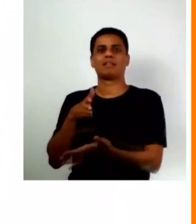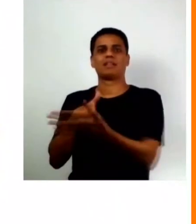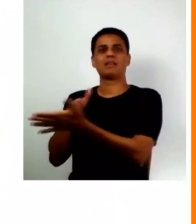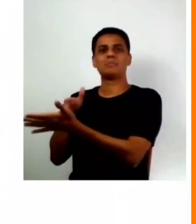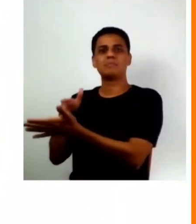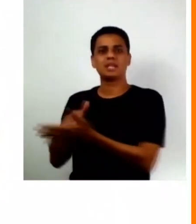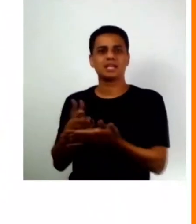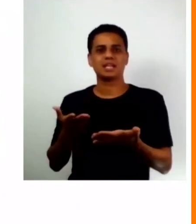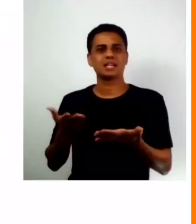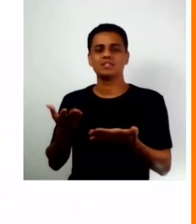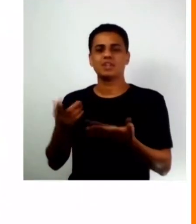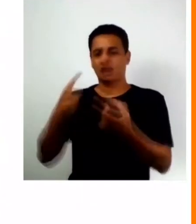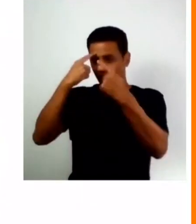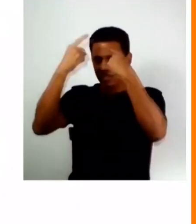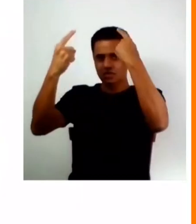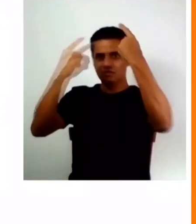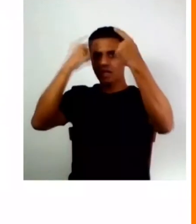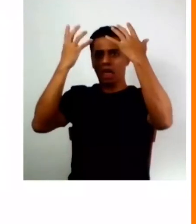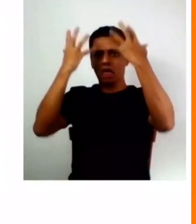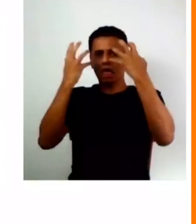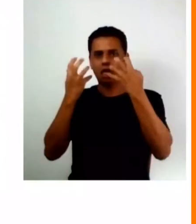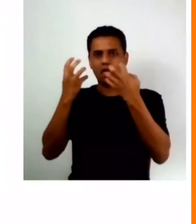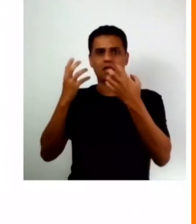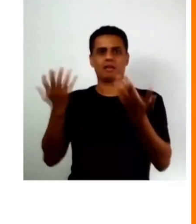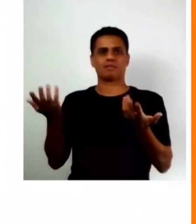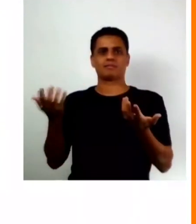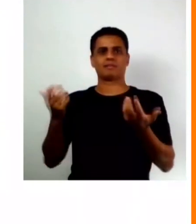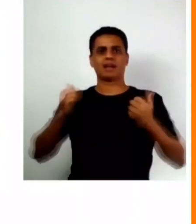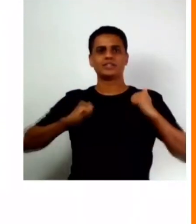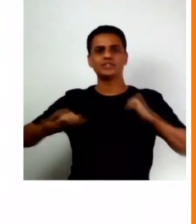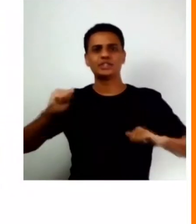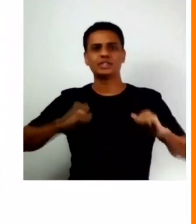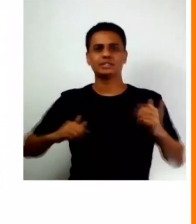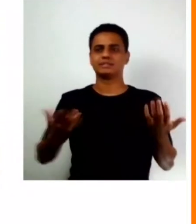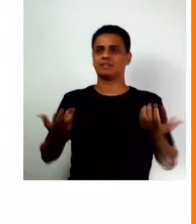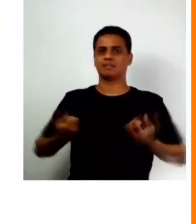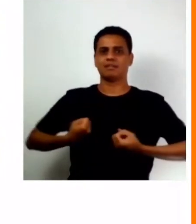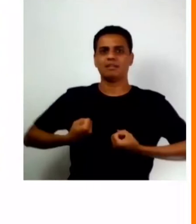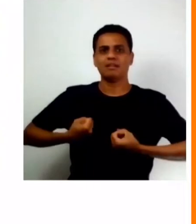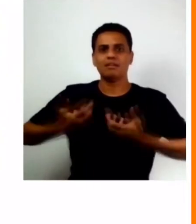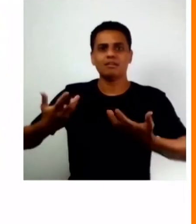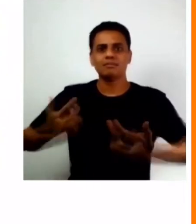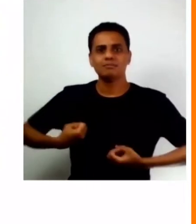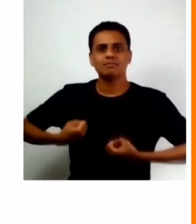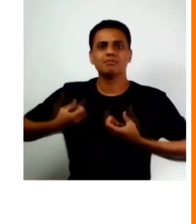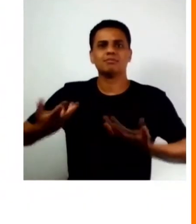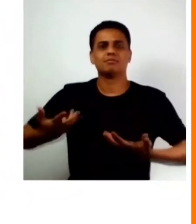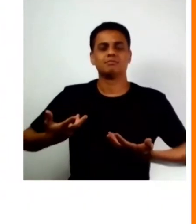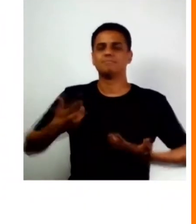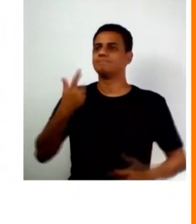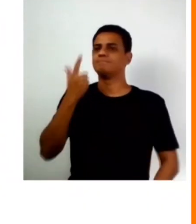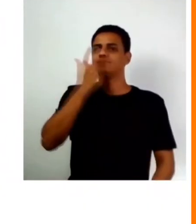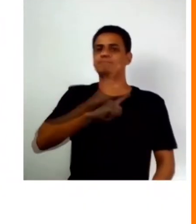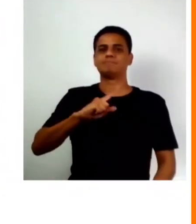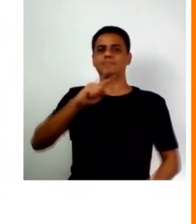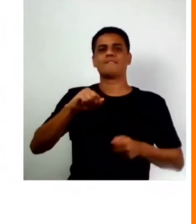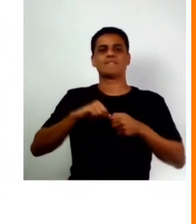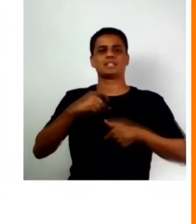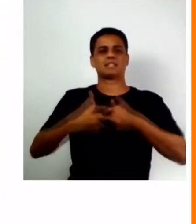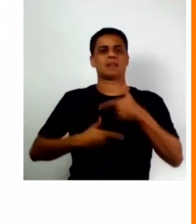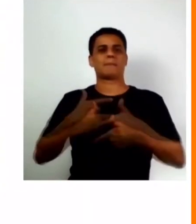creatividade nosos artistas nosos intérpretes tenham posibilidade de dedicarse aos seus trabalhos e fomentar